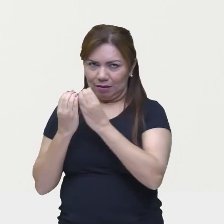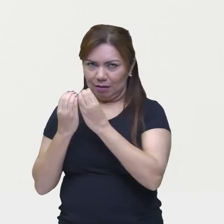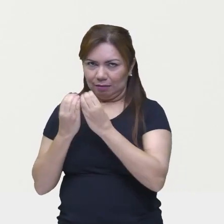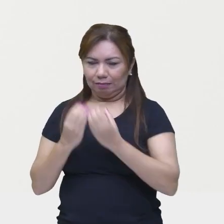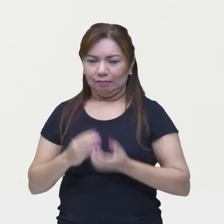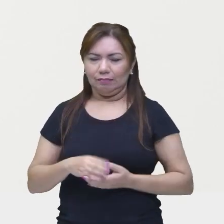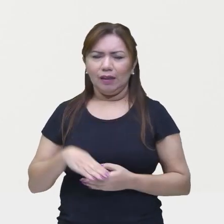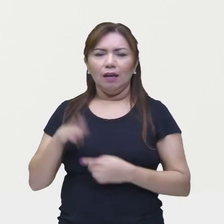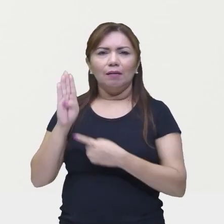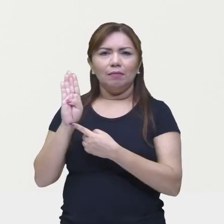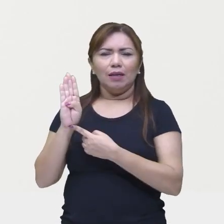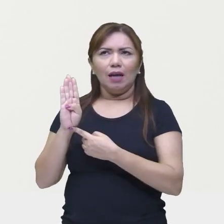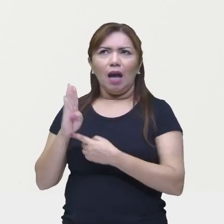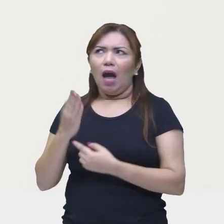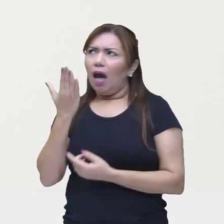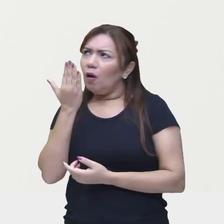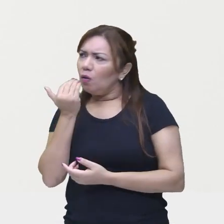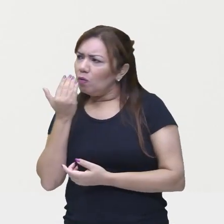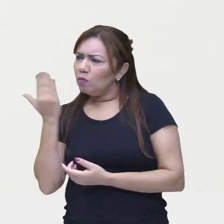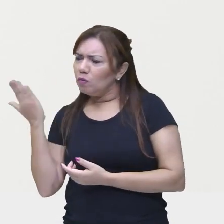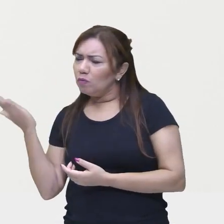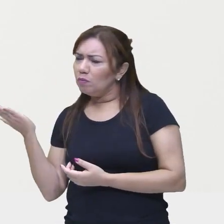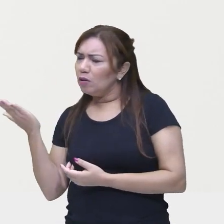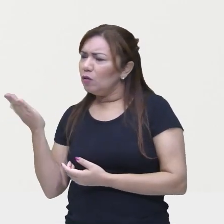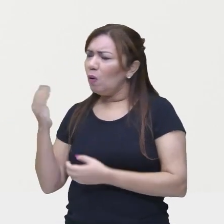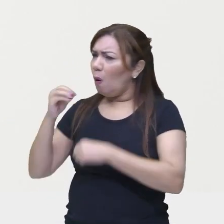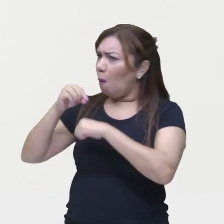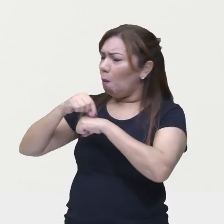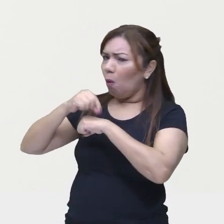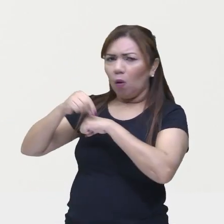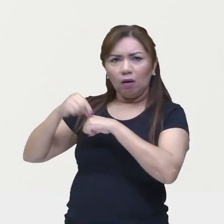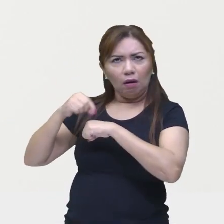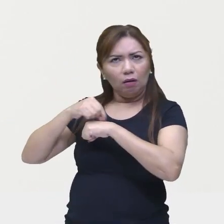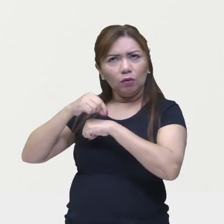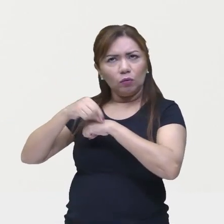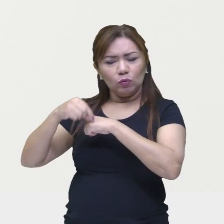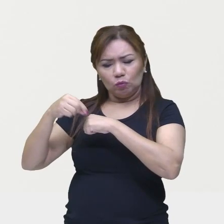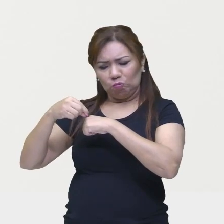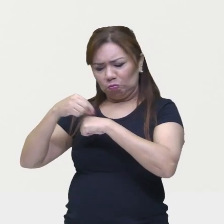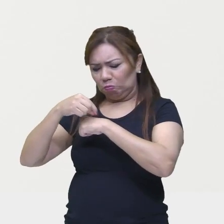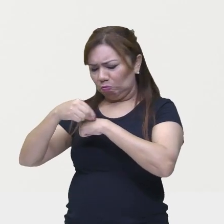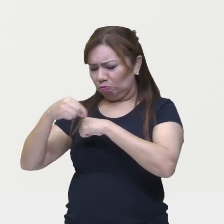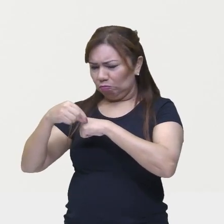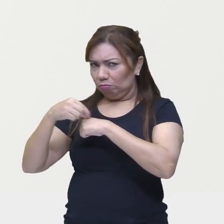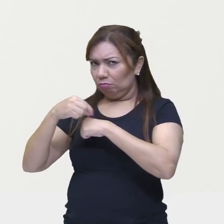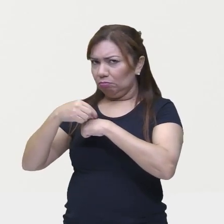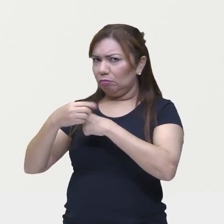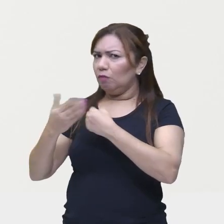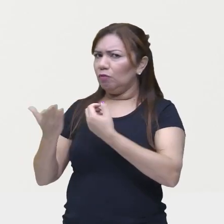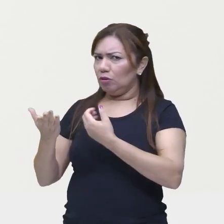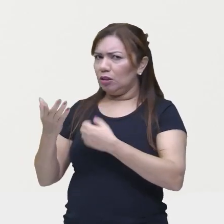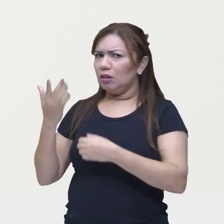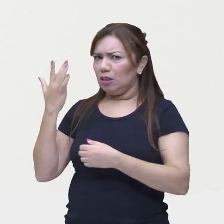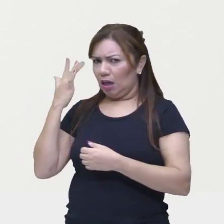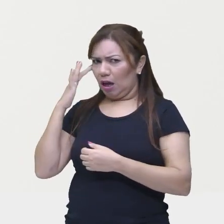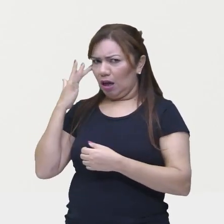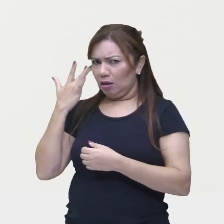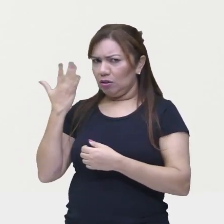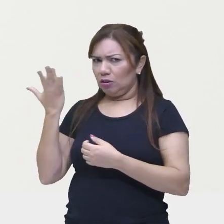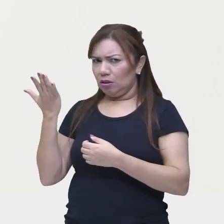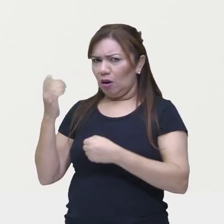B, a criança está comendo morango? É um morango que ela está comendo aqui? Você acha que é um moranguinho?